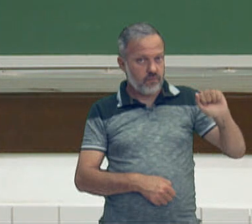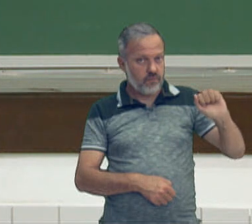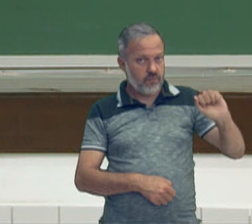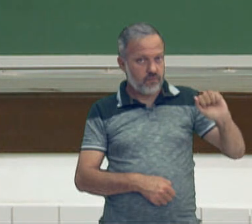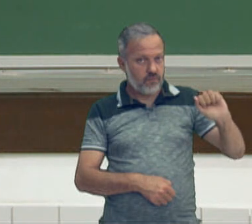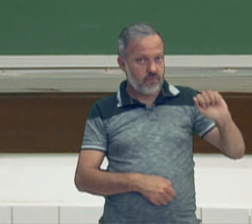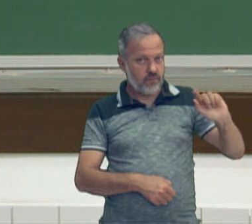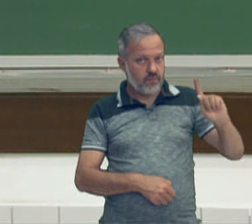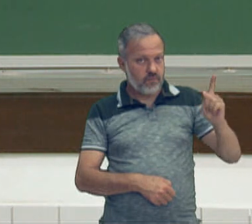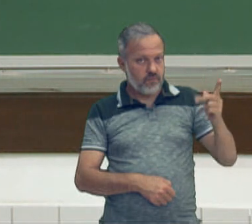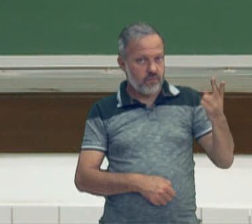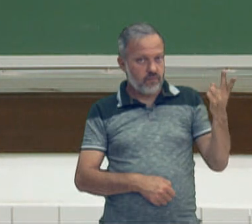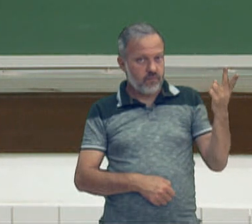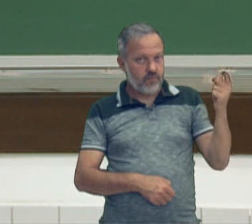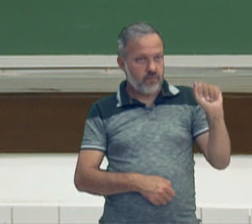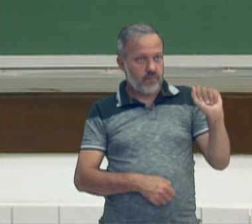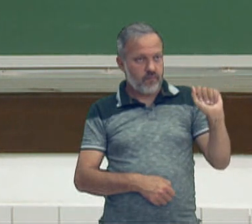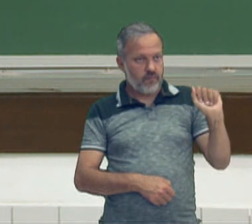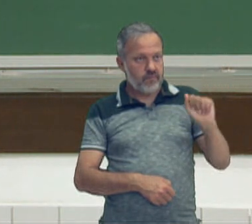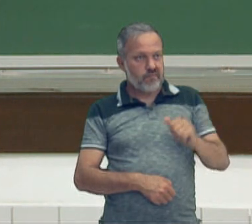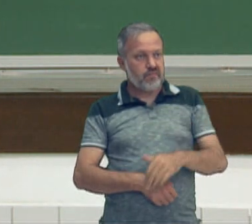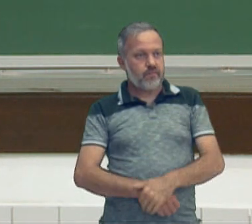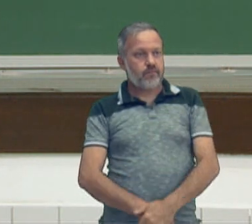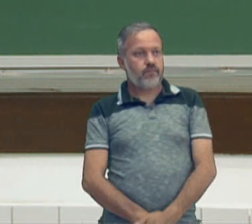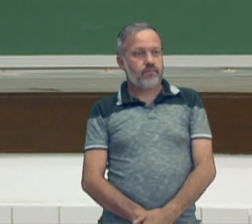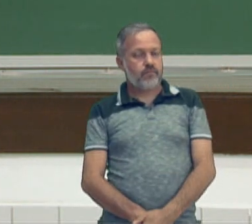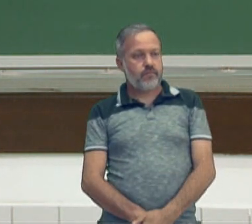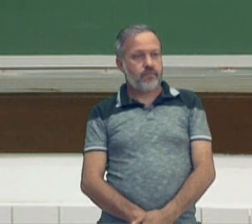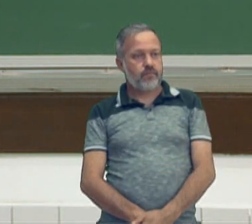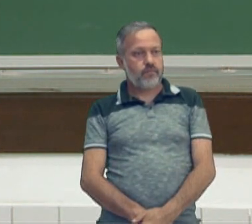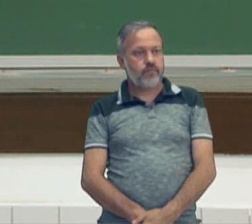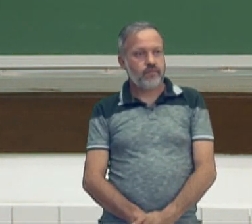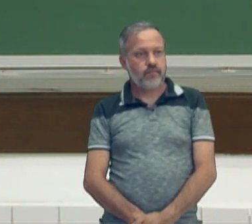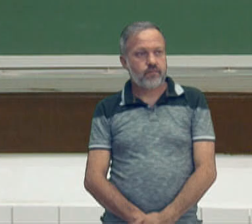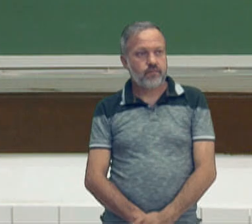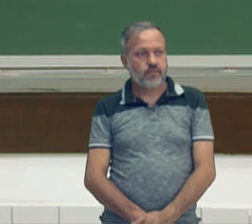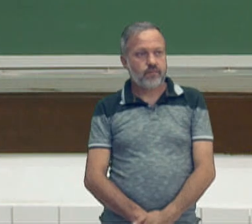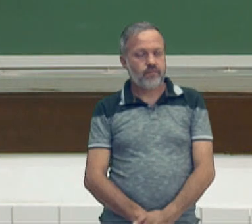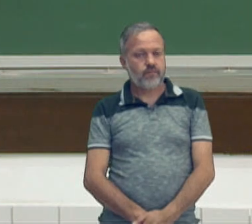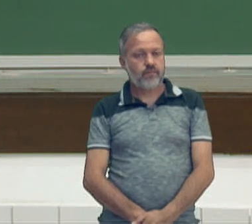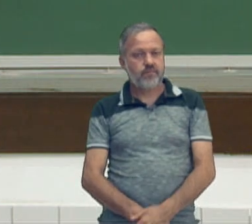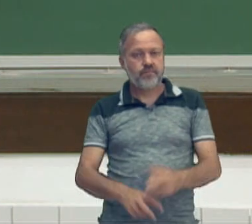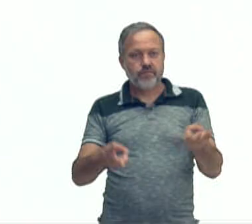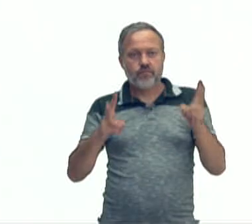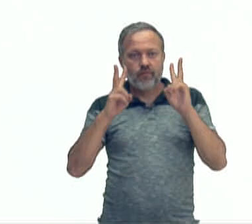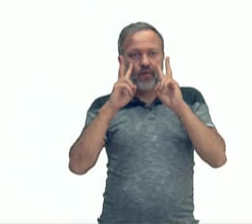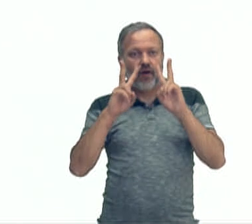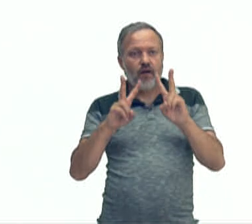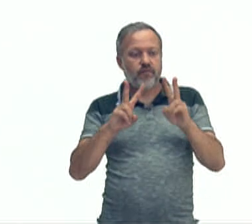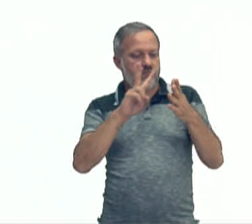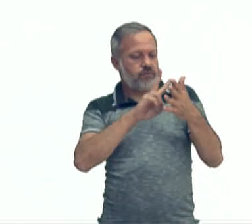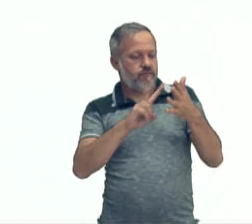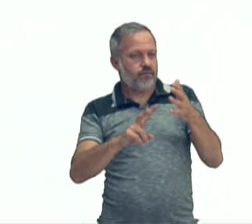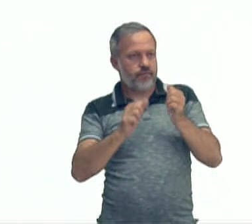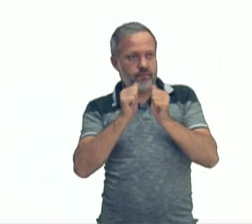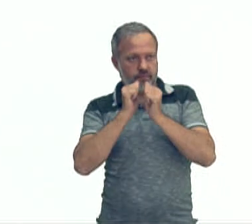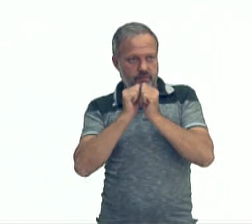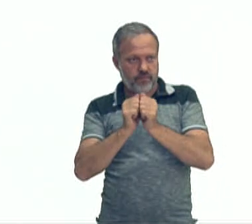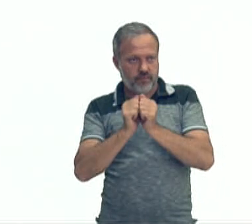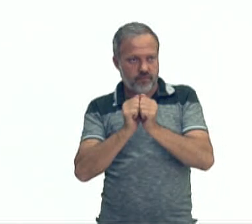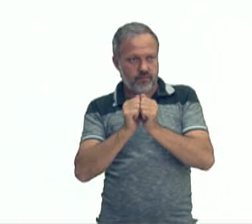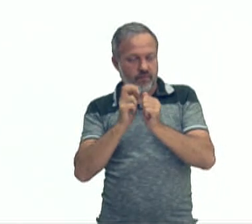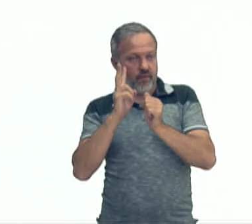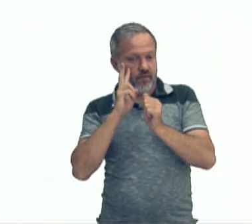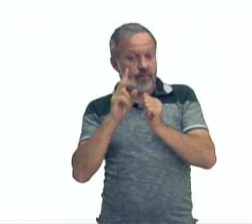continuando, tá? Essa aqui eu queria ler com vocês para a gente estar junto. Na parte leste